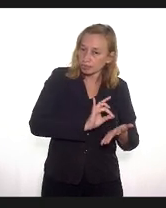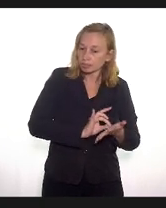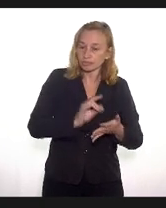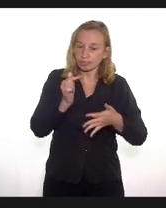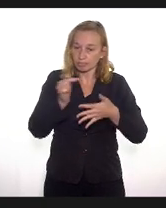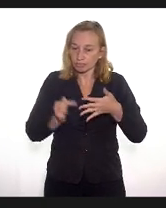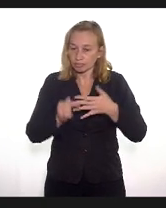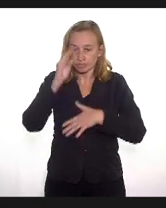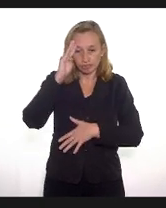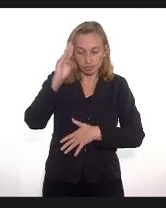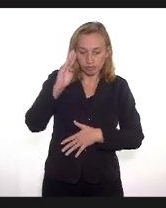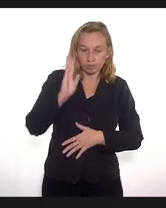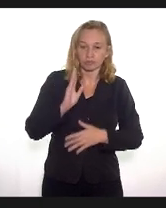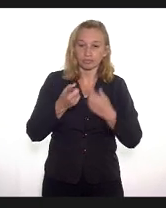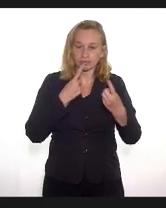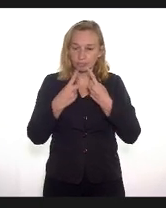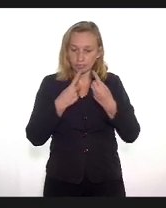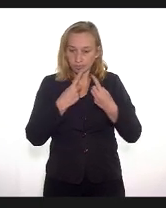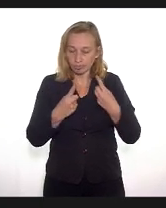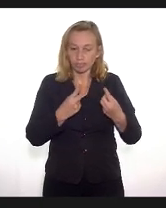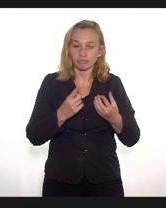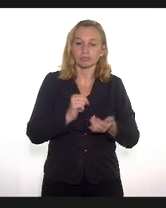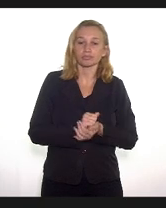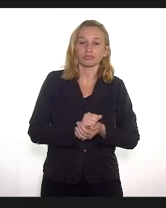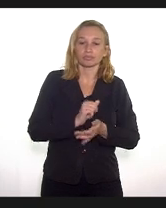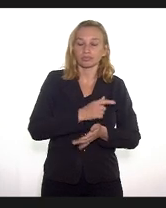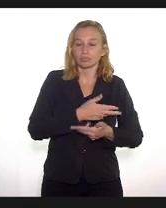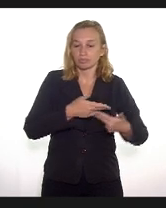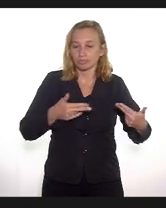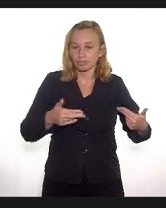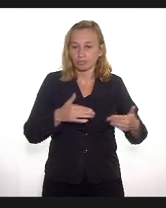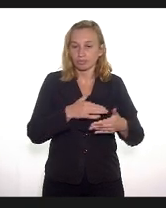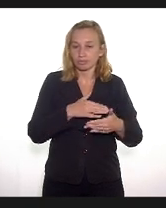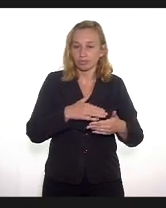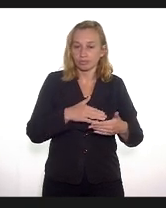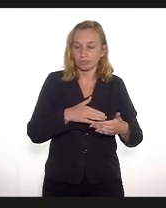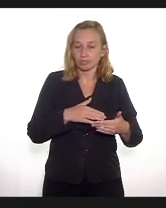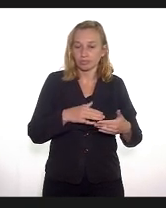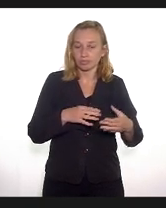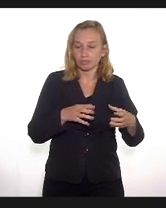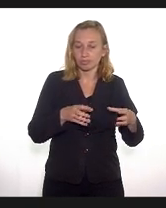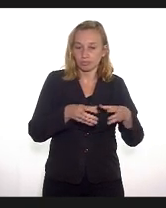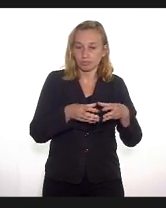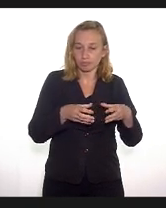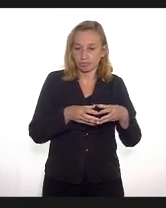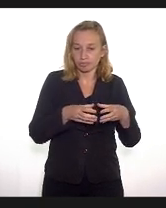essenciais aqui debatidos, trazidos por